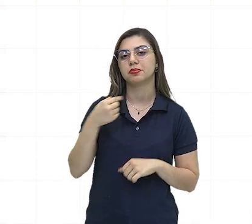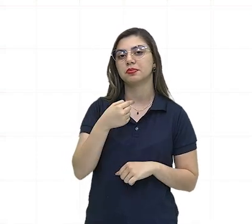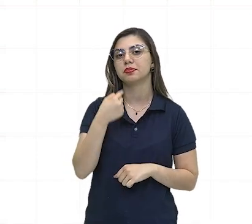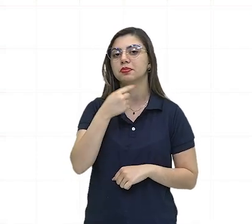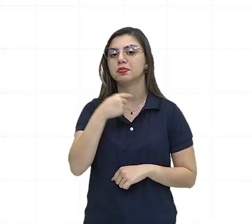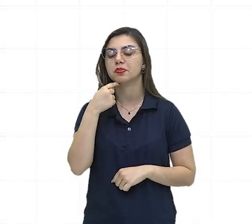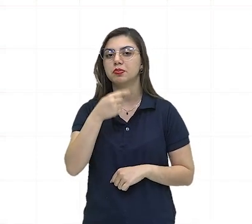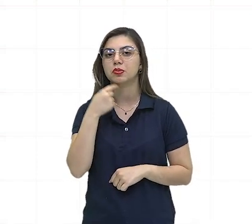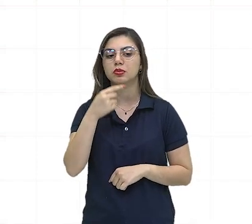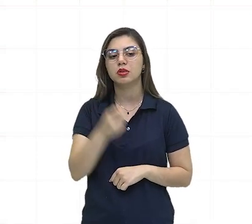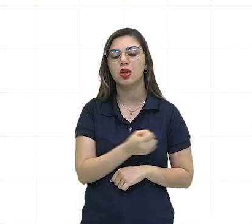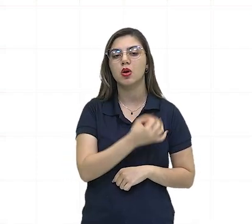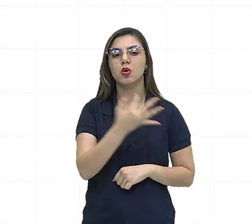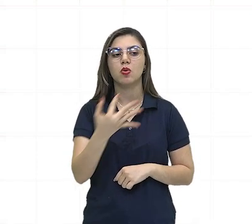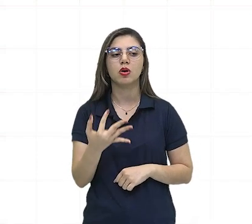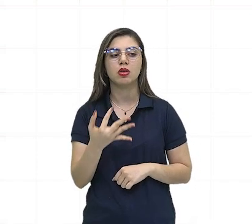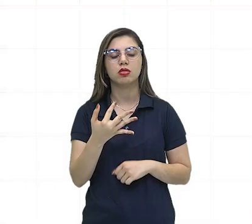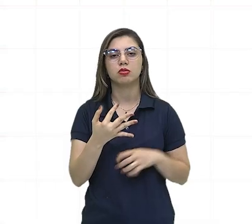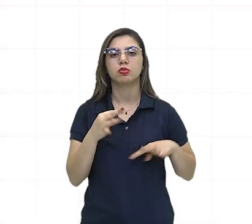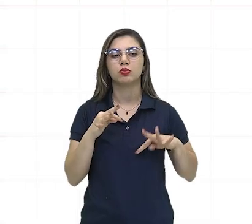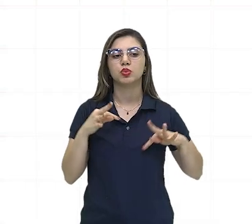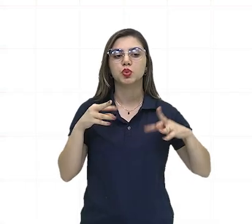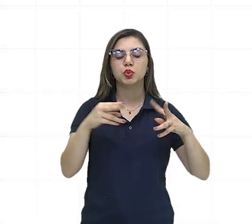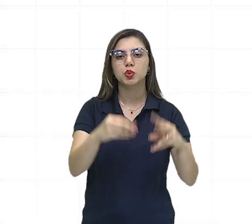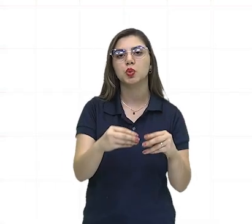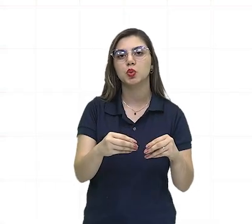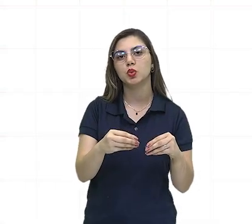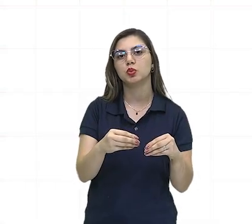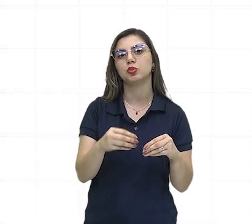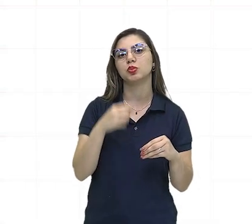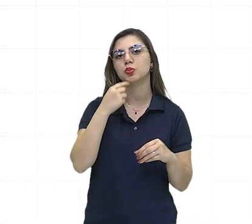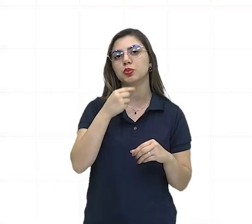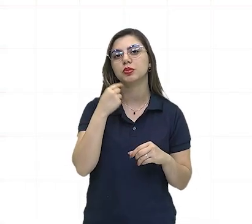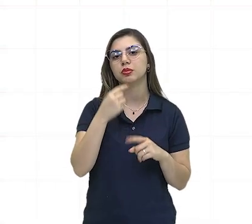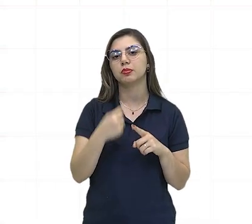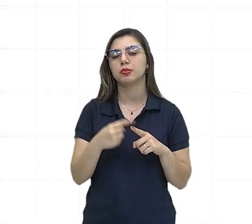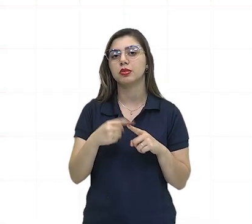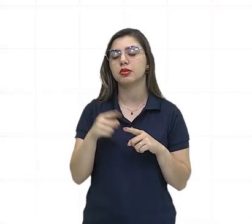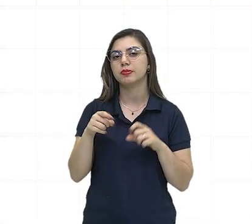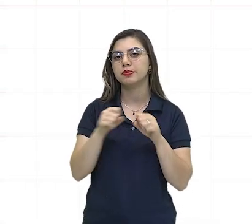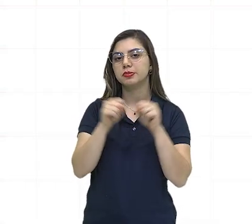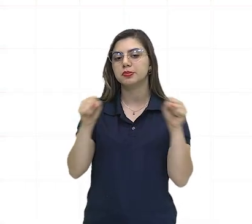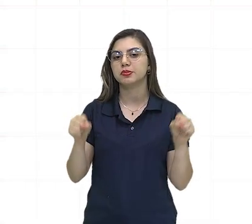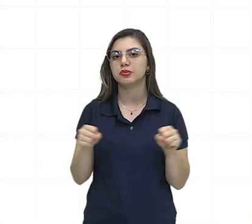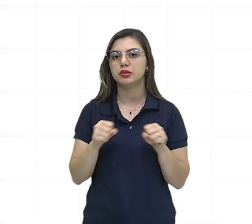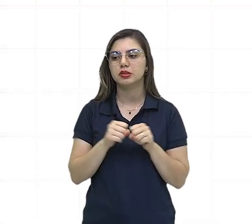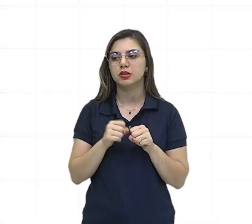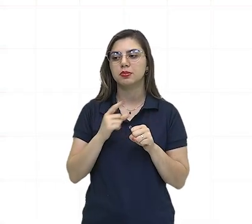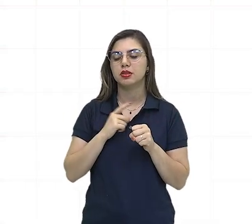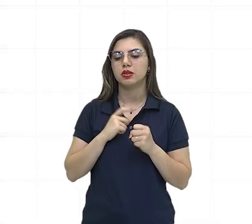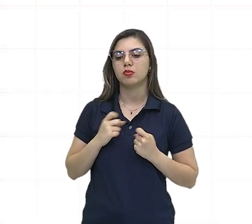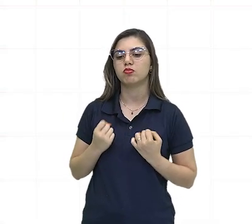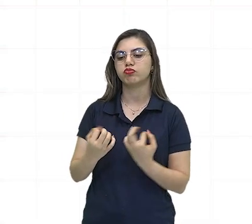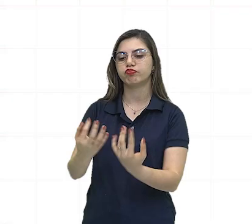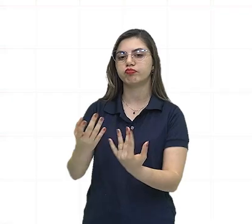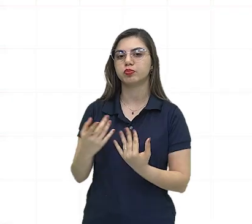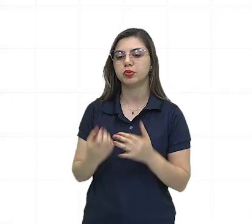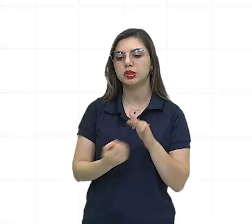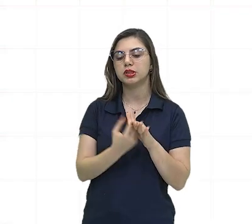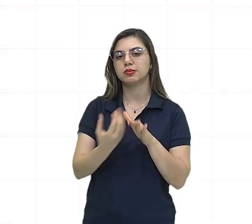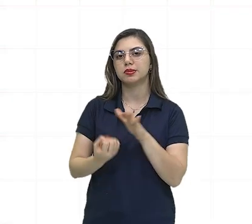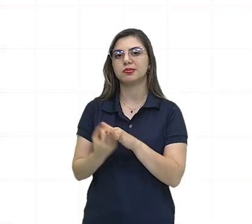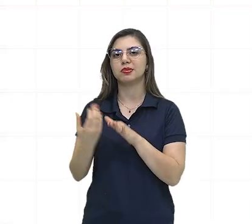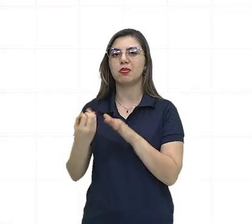à demanda global. Porque nós não temos ali nesse sistema uma produção em larga escala. E